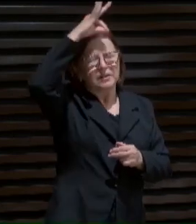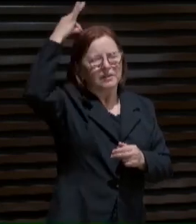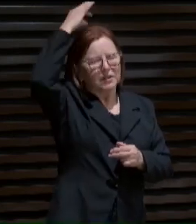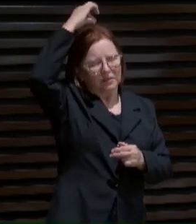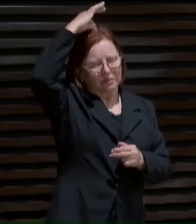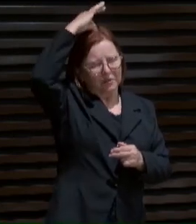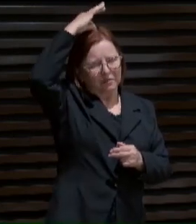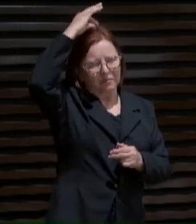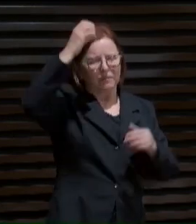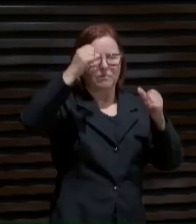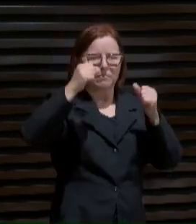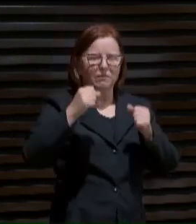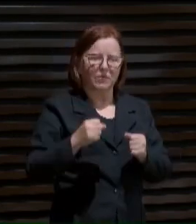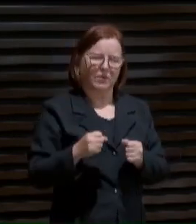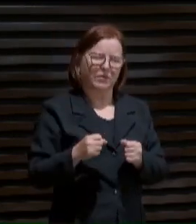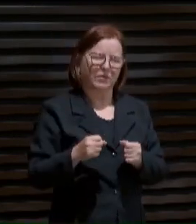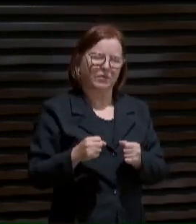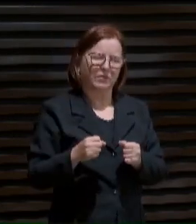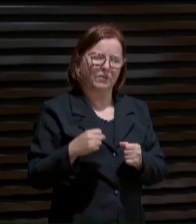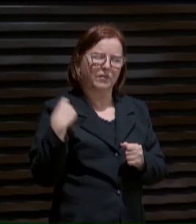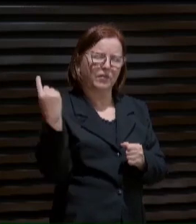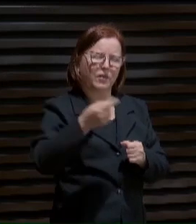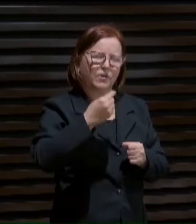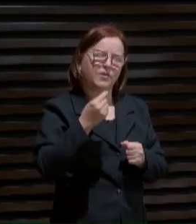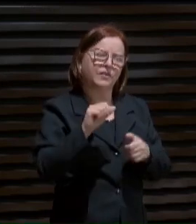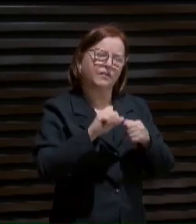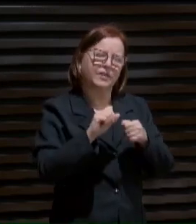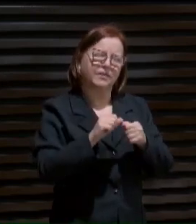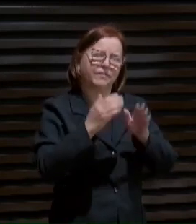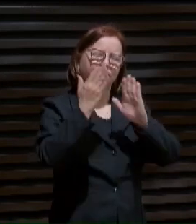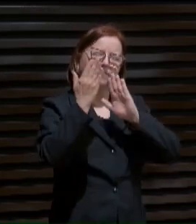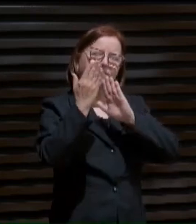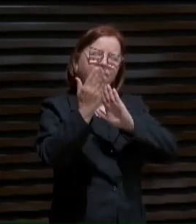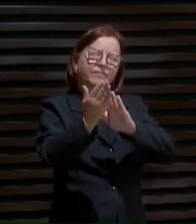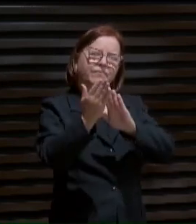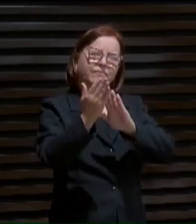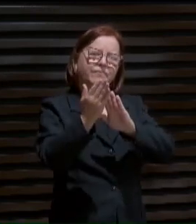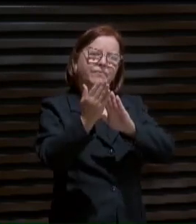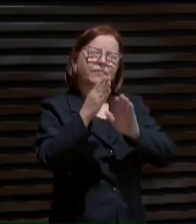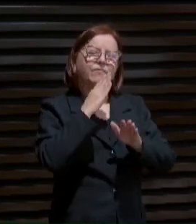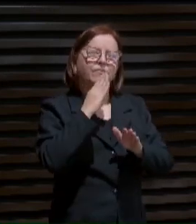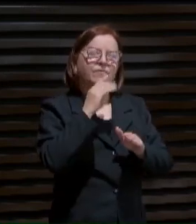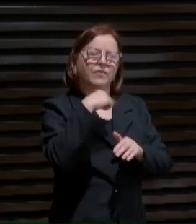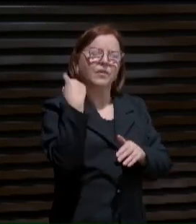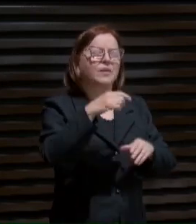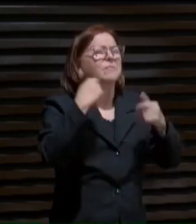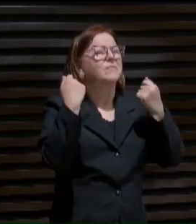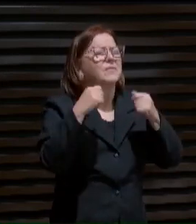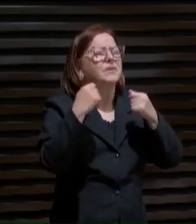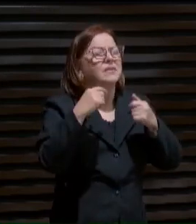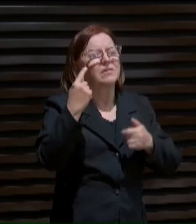levar e prostrai-vos diante de ti reconhecendo que somos carentes